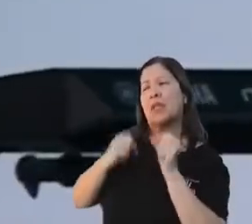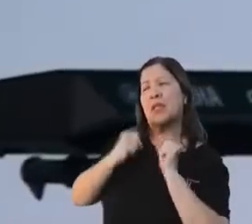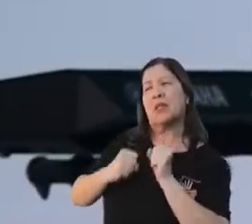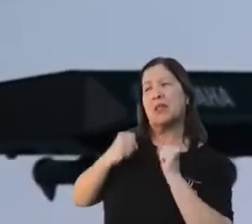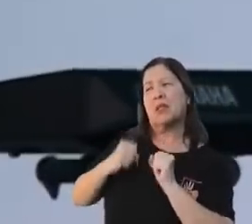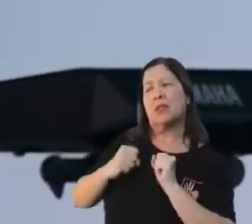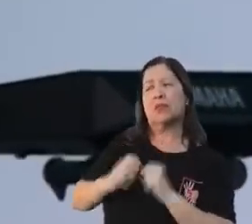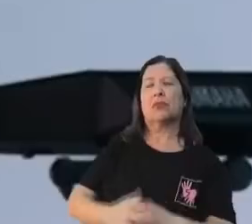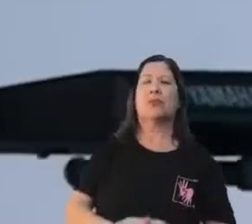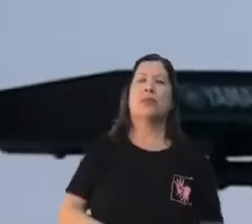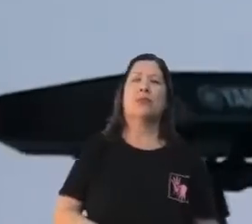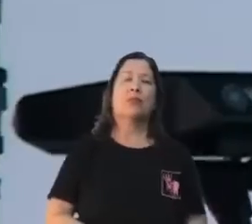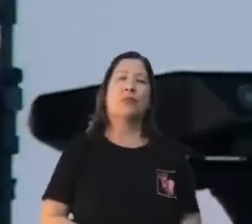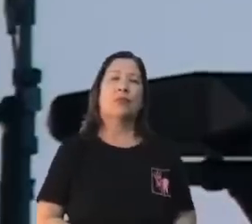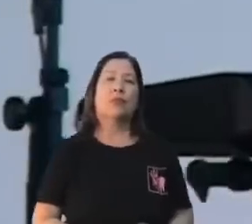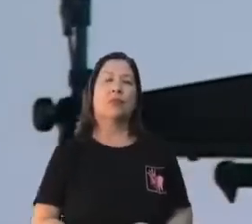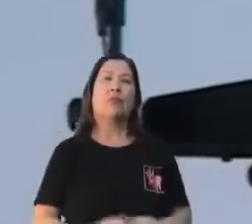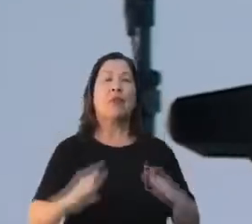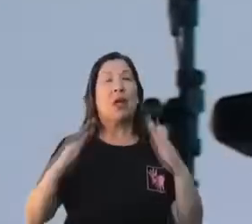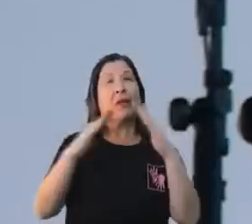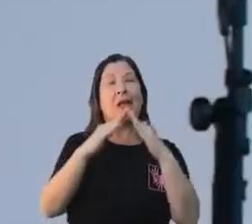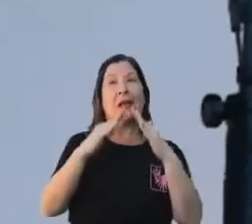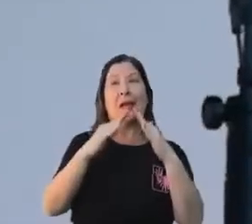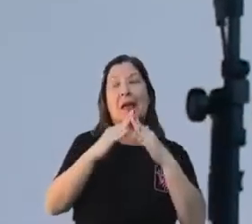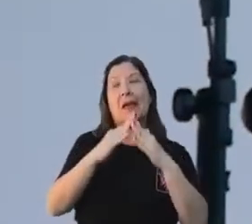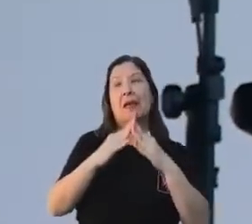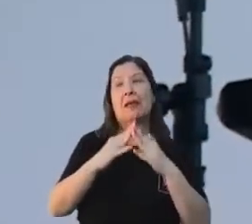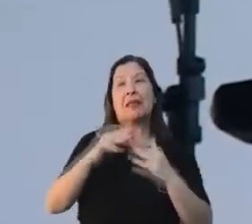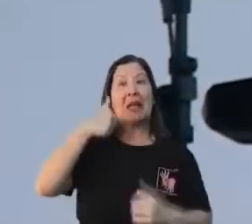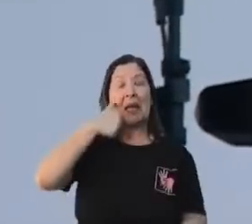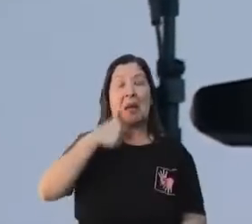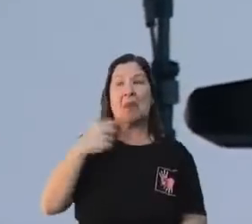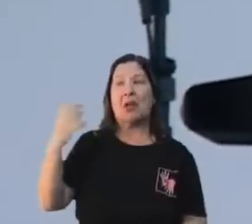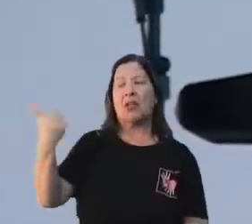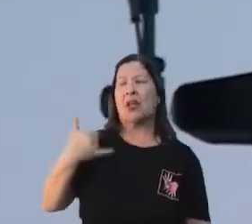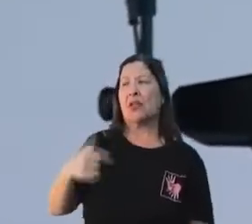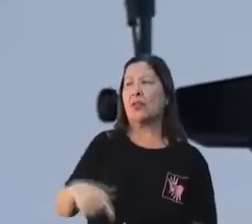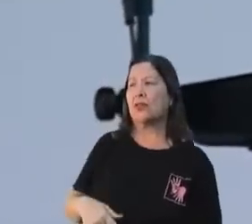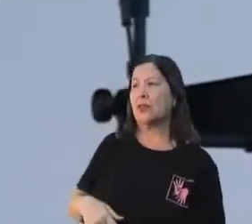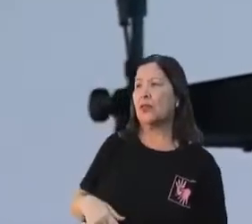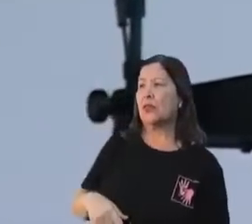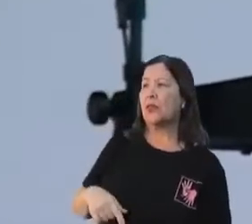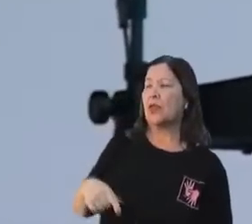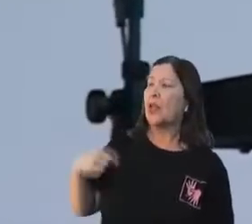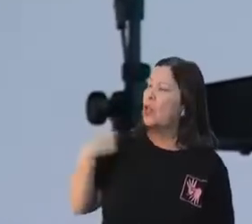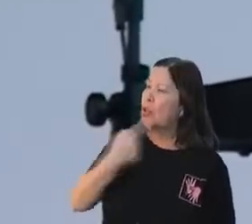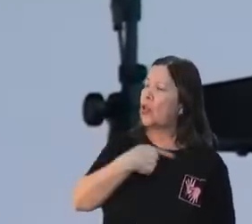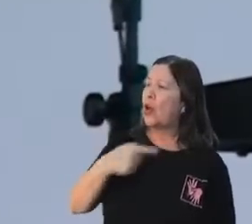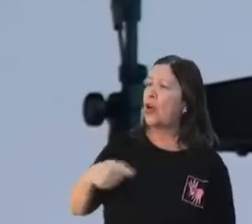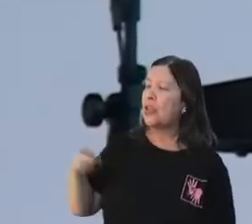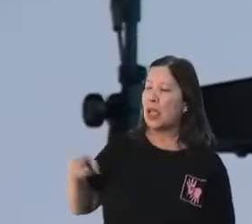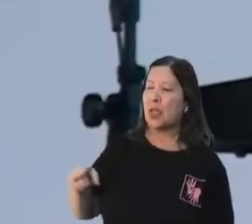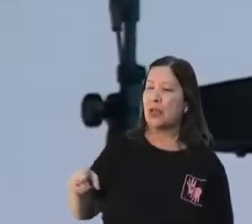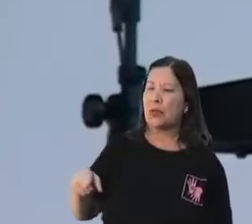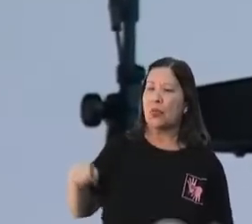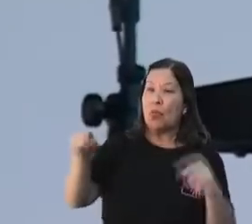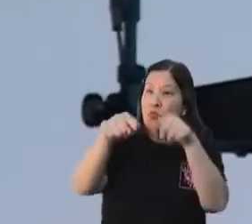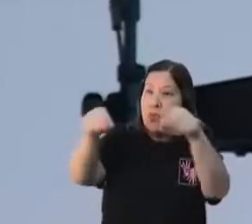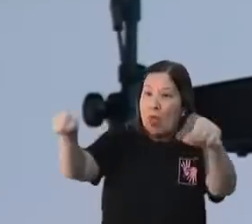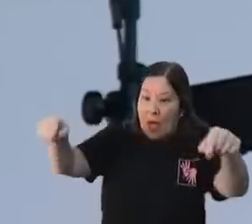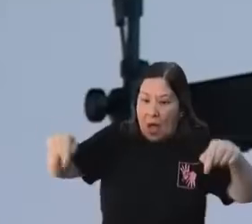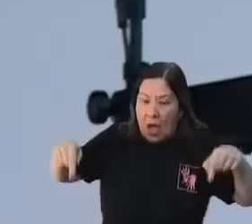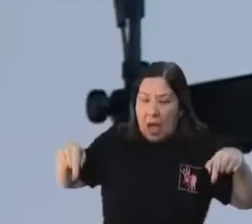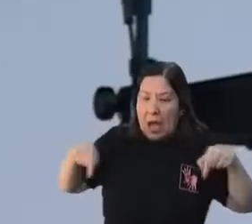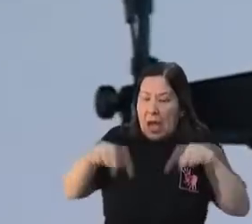Quando estavam chegando em casa, a Lourdes disse assim: ô Tota, dinheiro nós não temos mesmo não, mas tem um terreiro aqui, tem galinha, muitas